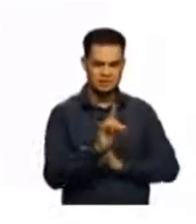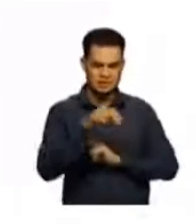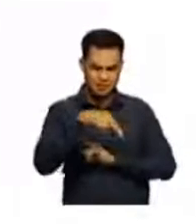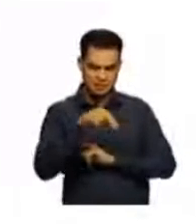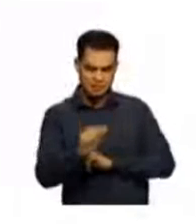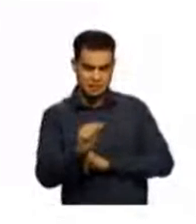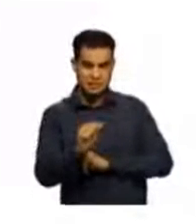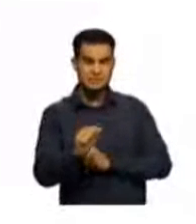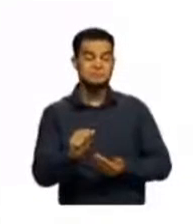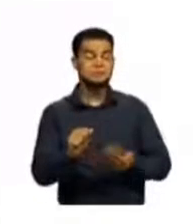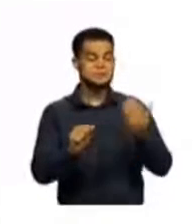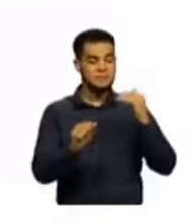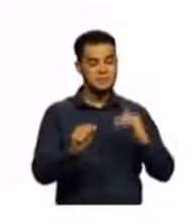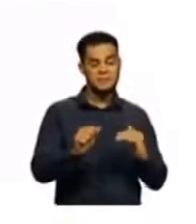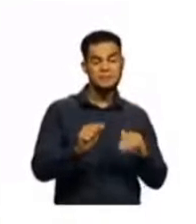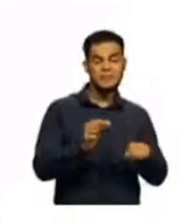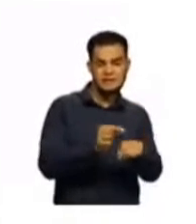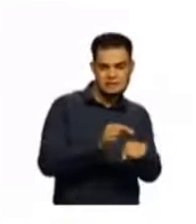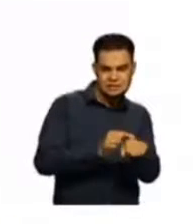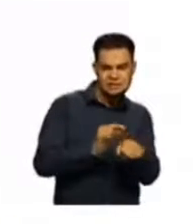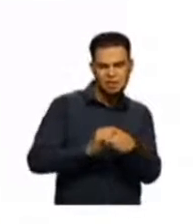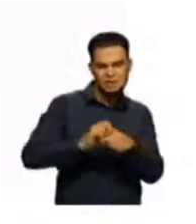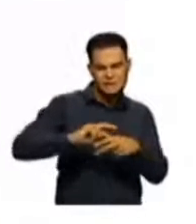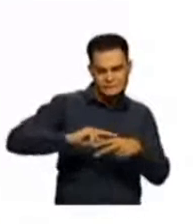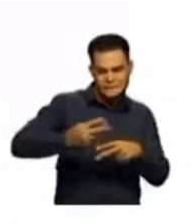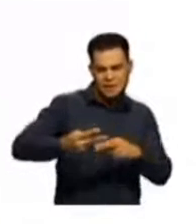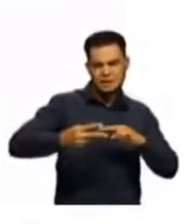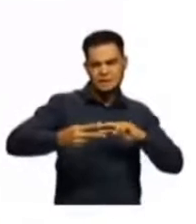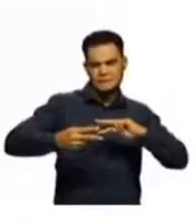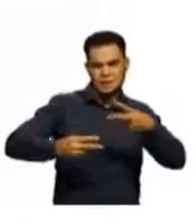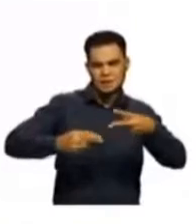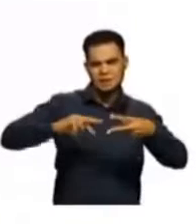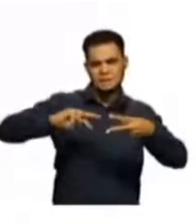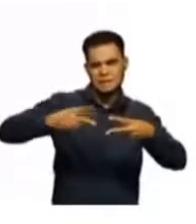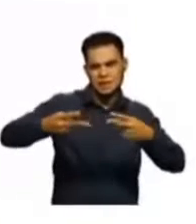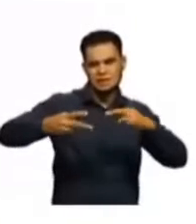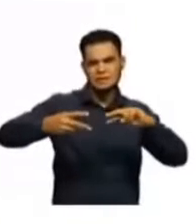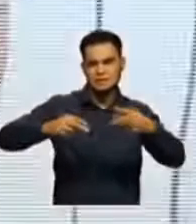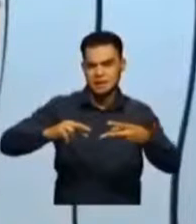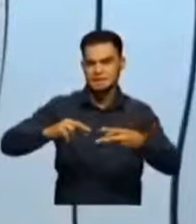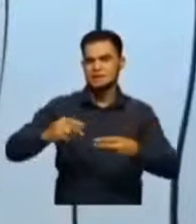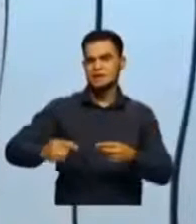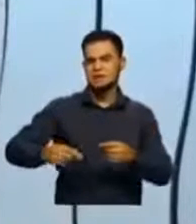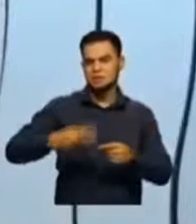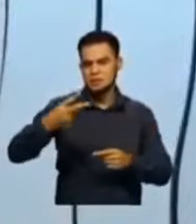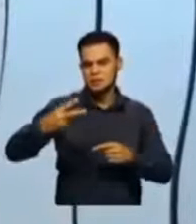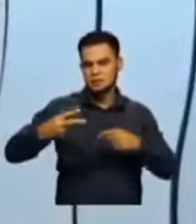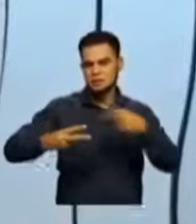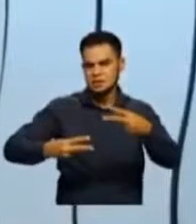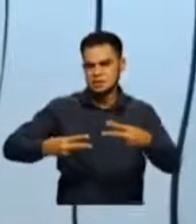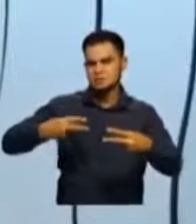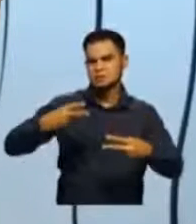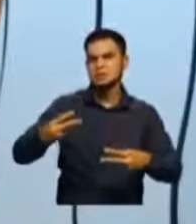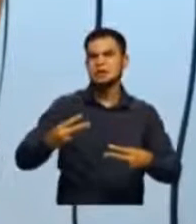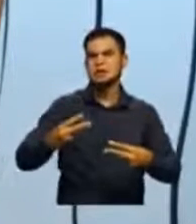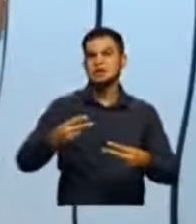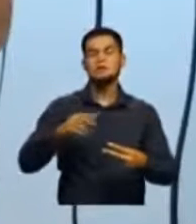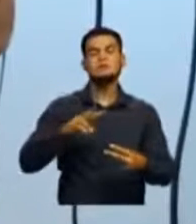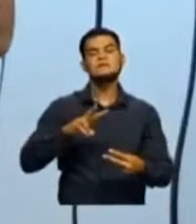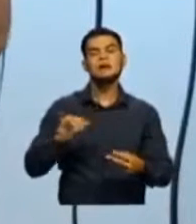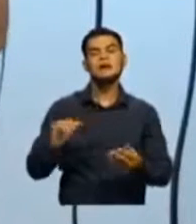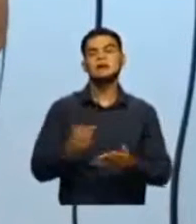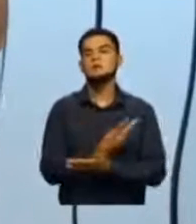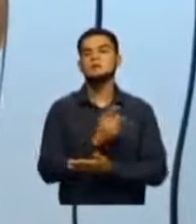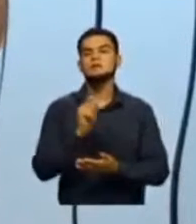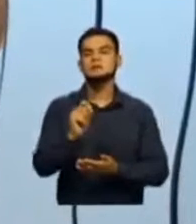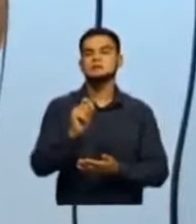então, ela começa a se duplicar, ela reproduz normalmente, vai se duplicando. e vai transmitir, então,